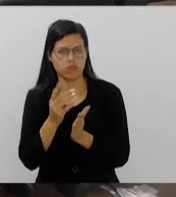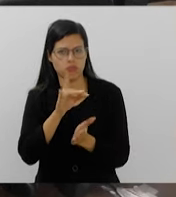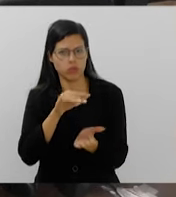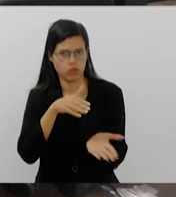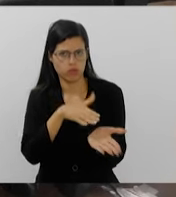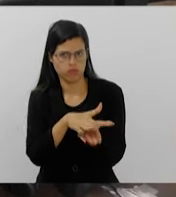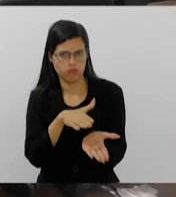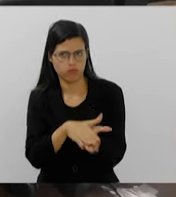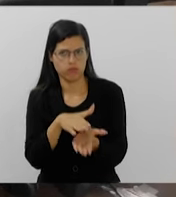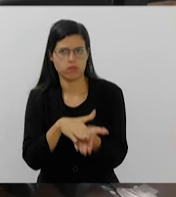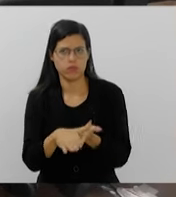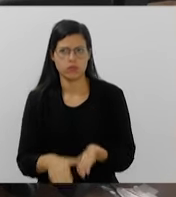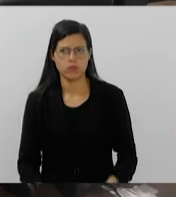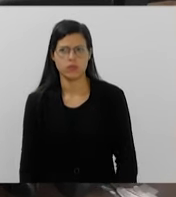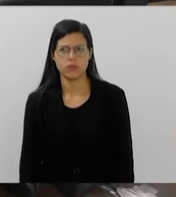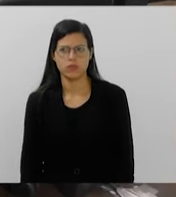publicação.